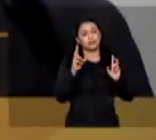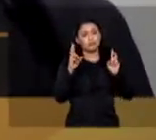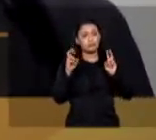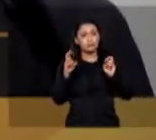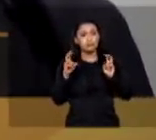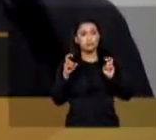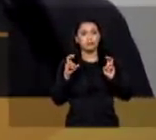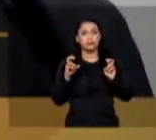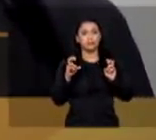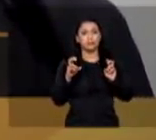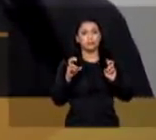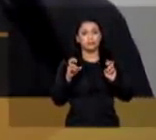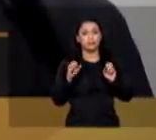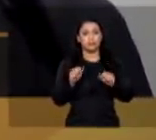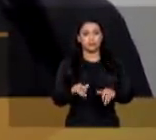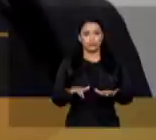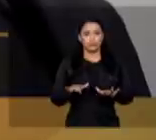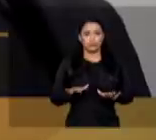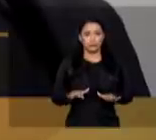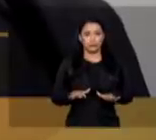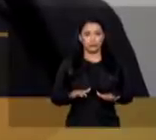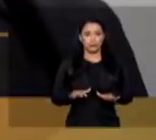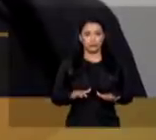ao plenário.